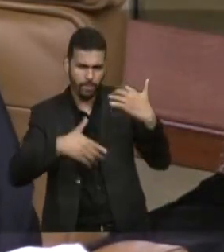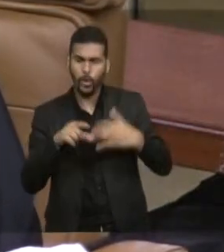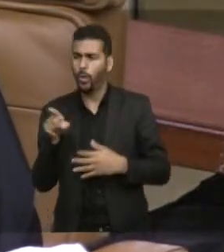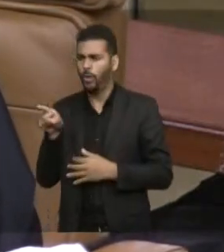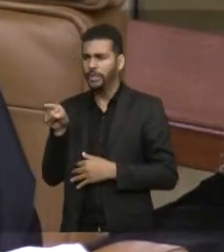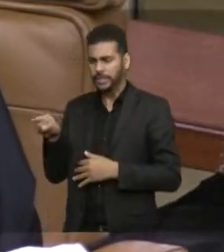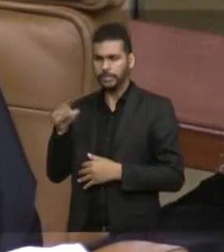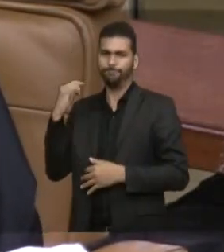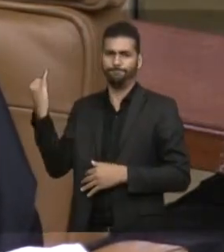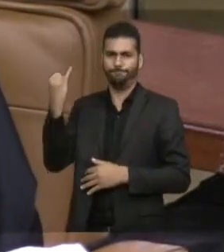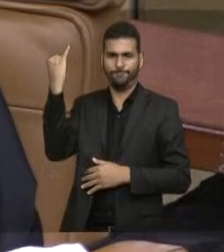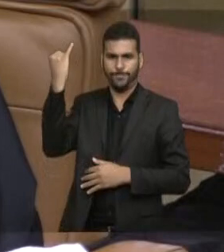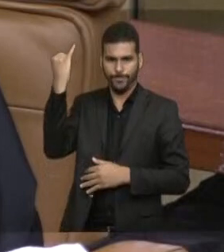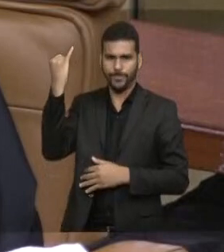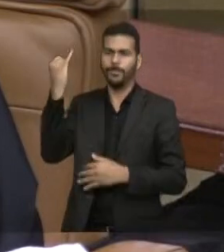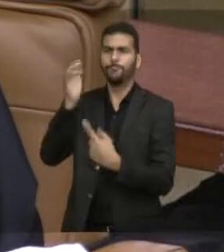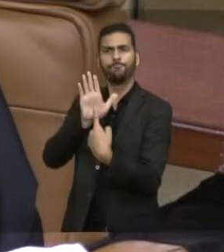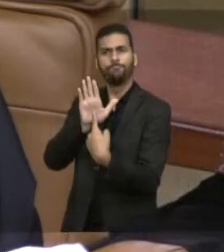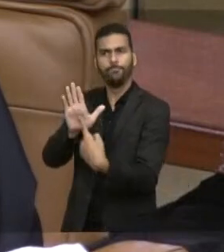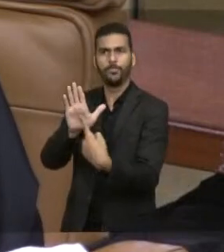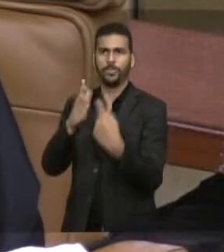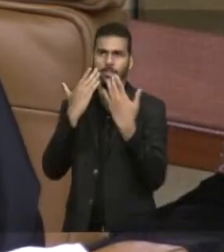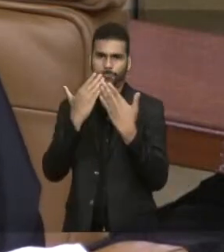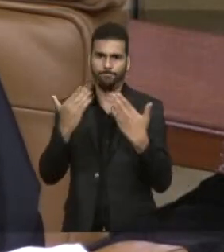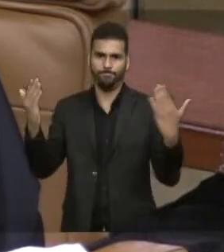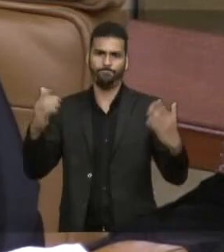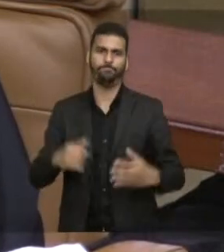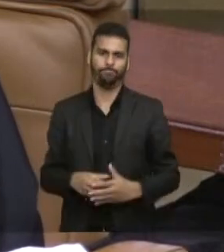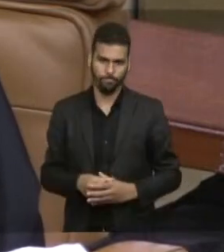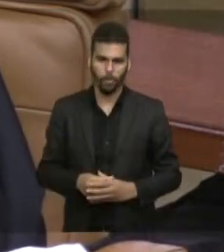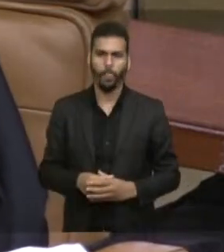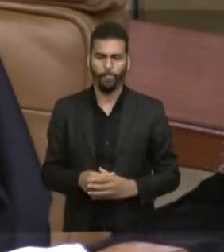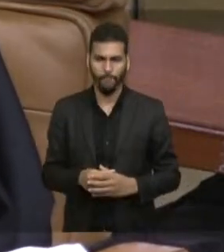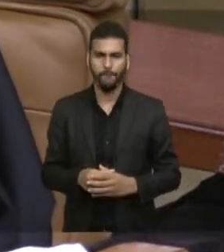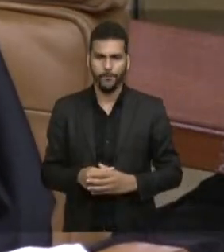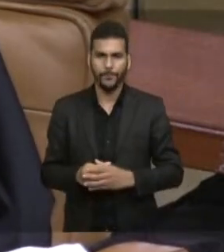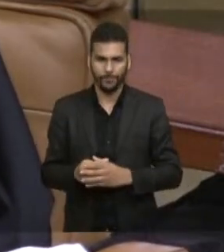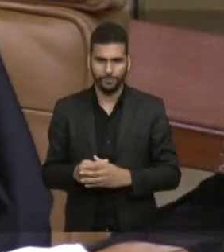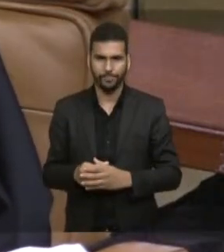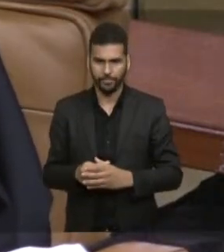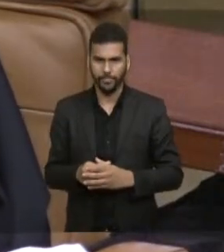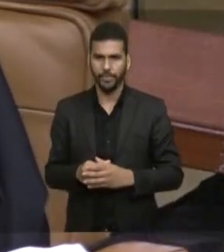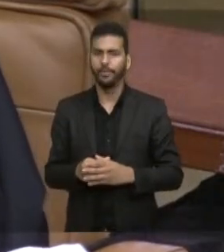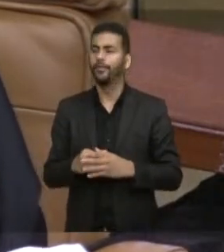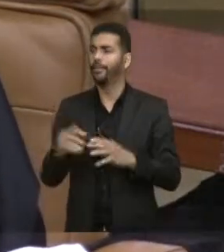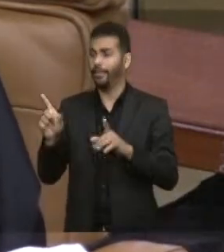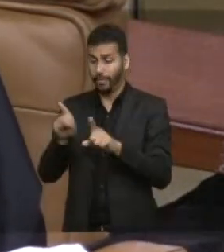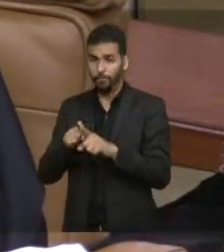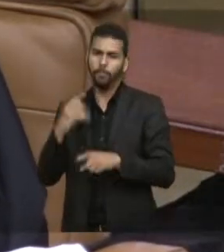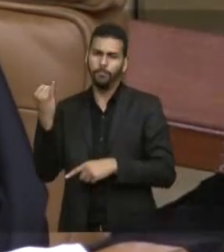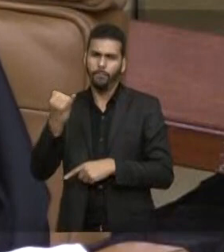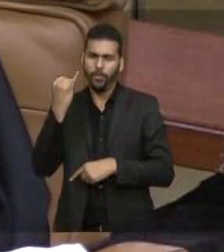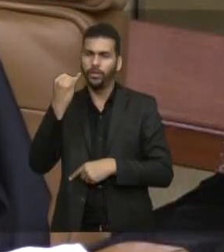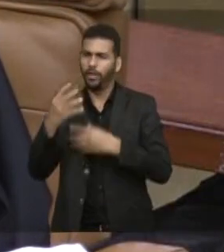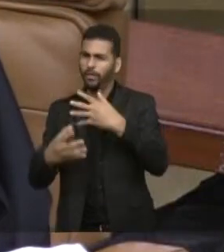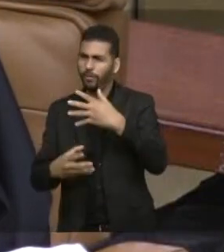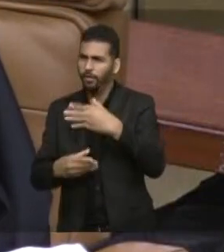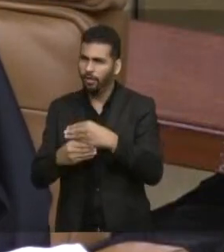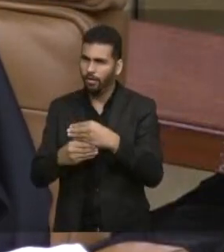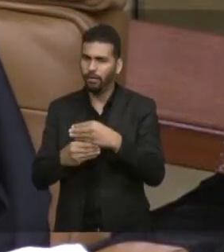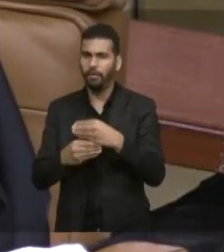que se traz a colação nomeadamente quantas situação prisional da população